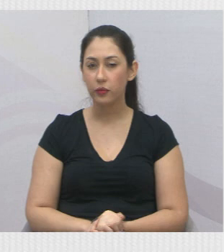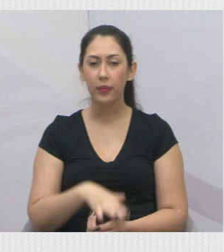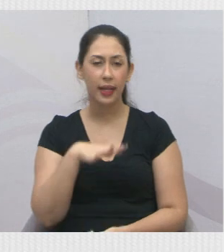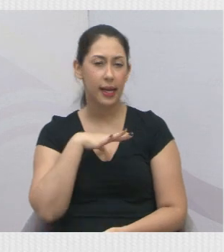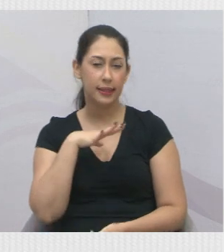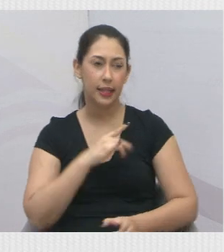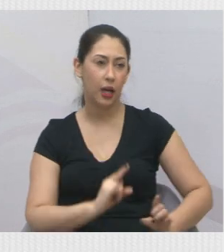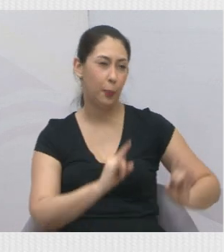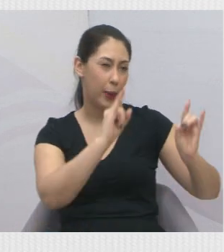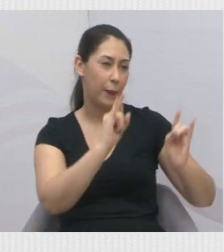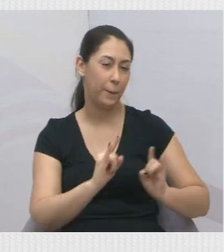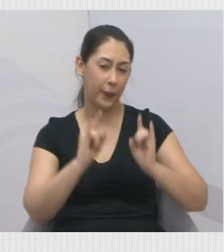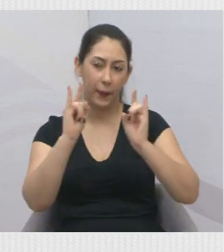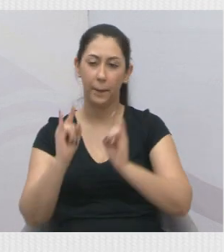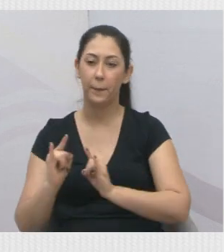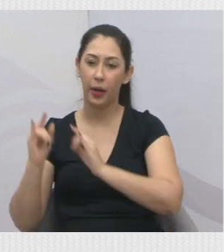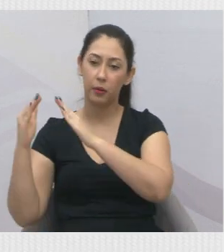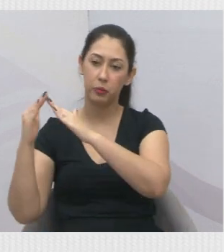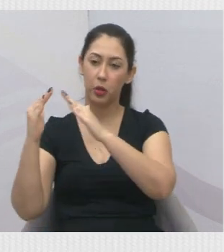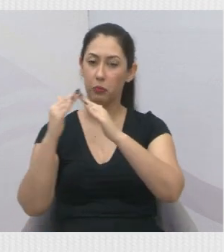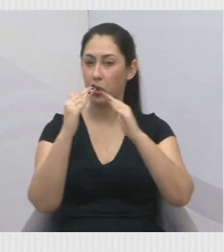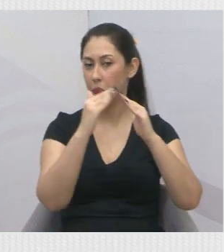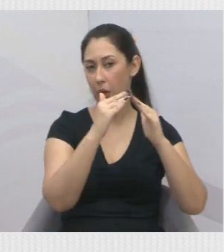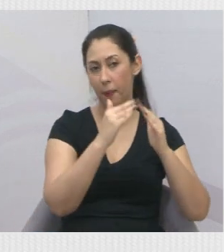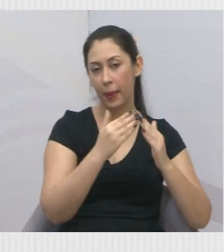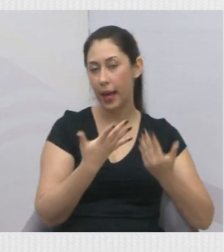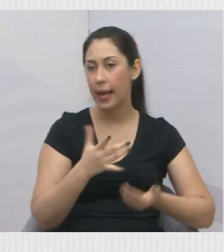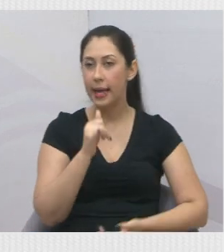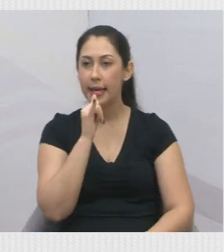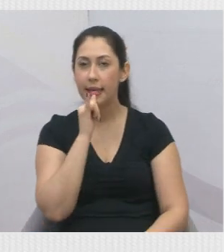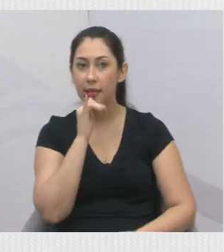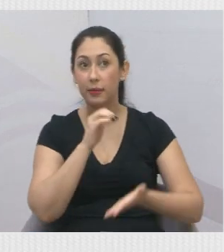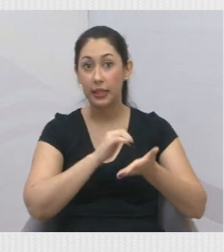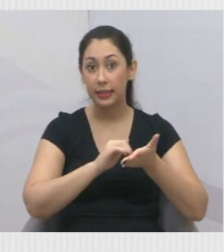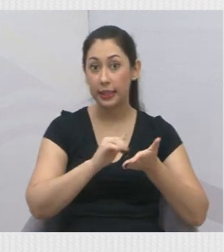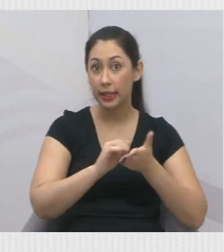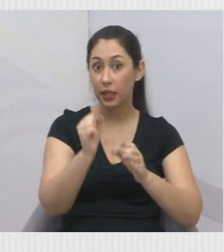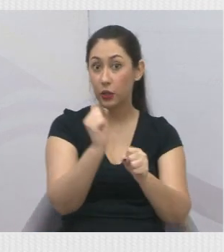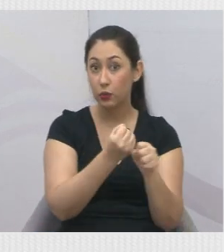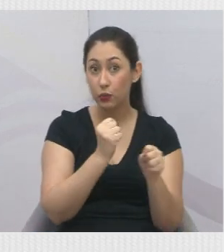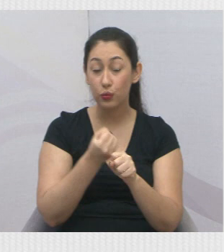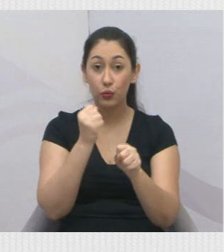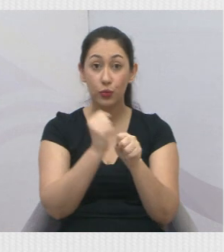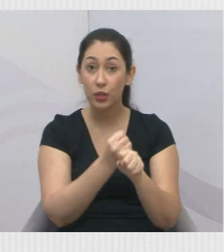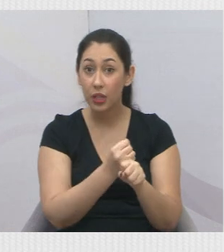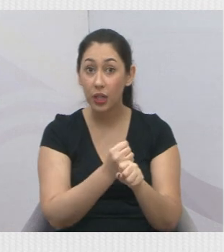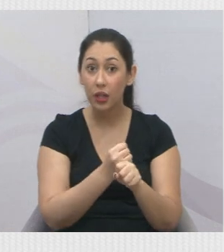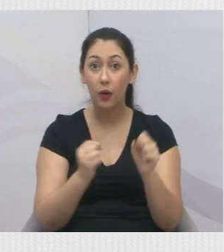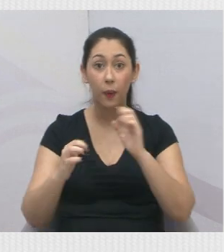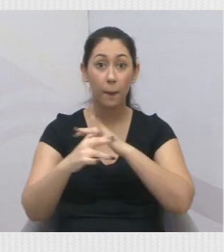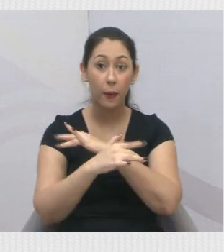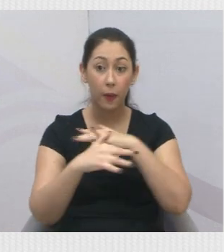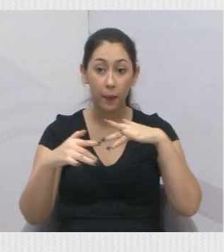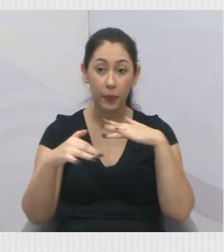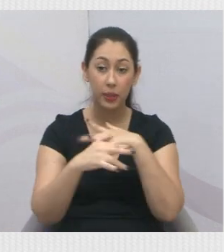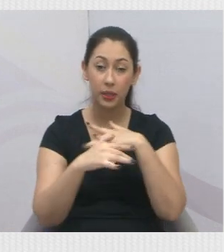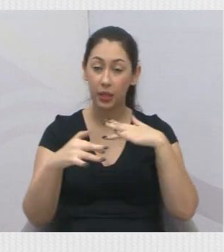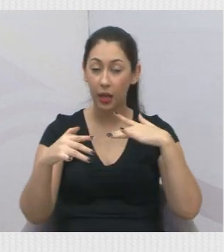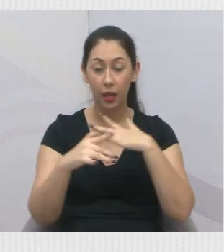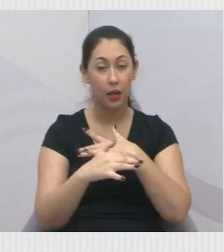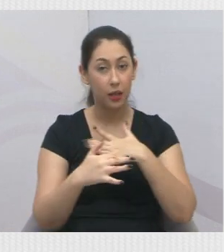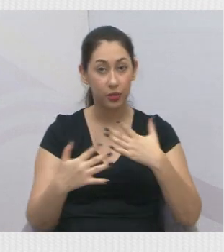Urbanismo, aqui no urbanismo nós temos as secretarias de planejamento, infraestrutura e mobilidade dentro dessa rubrica,